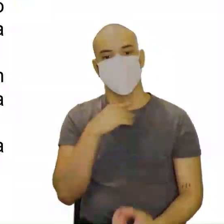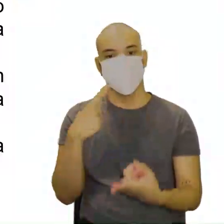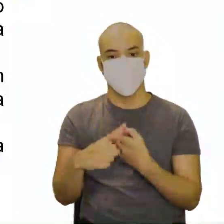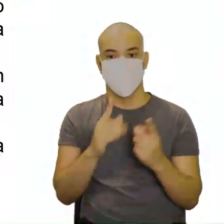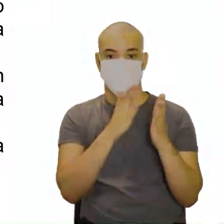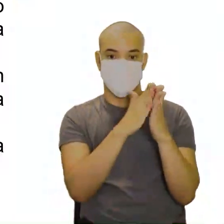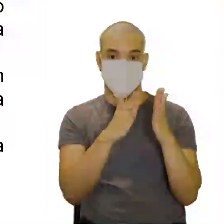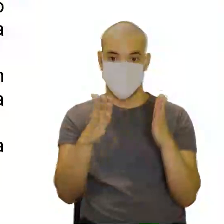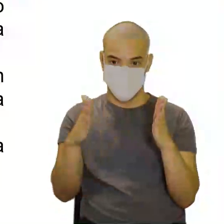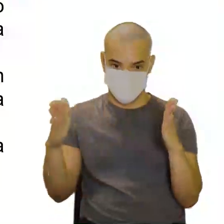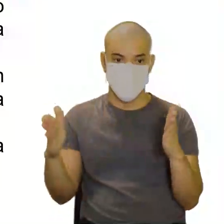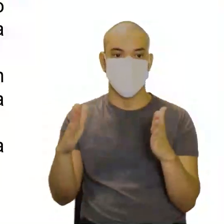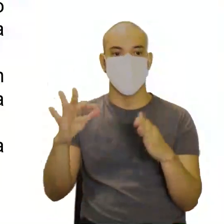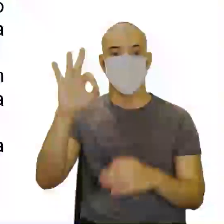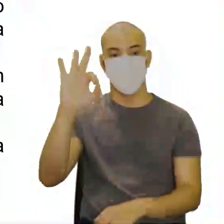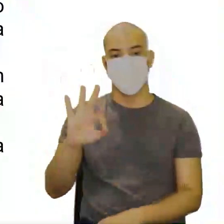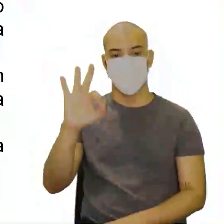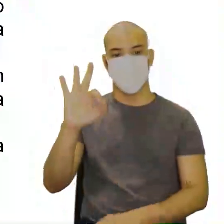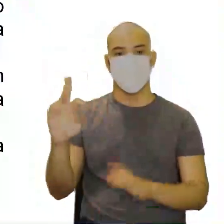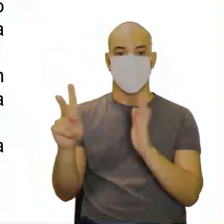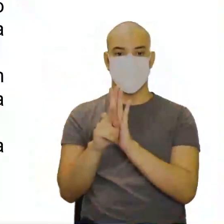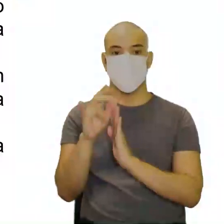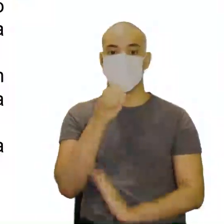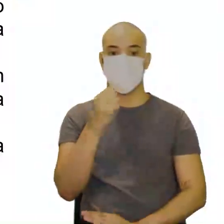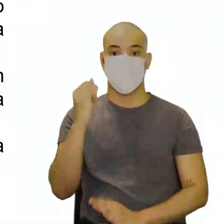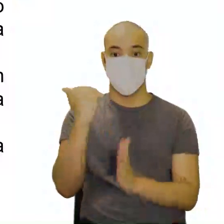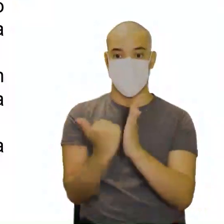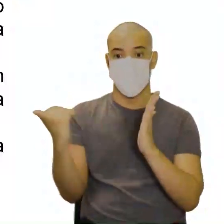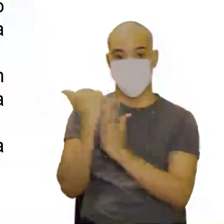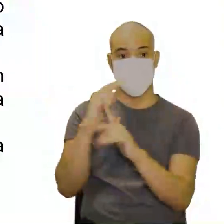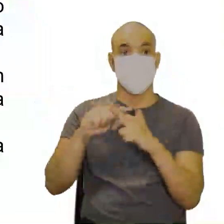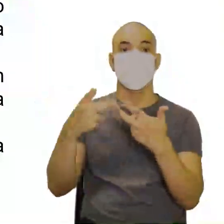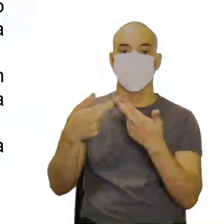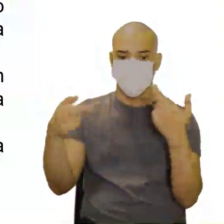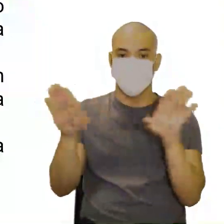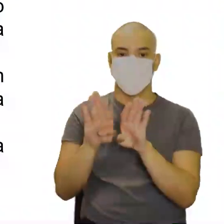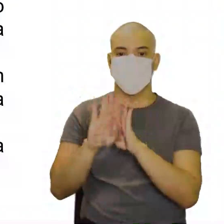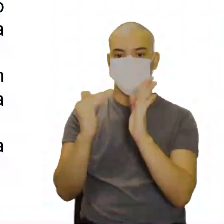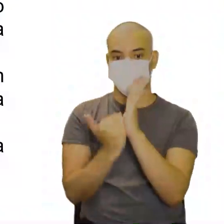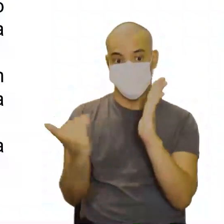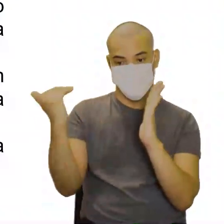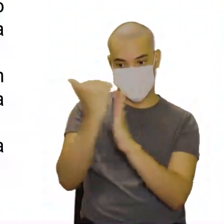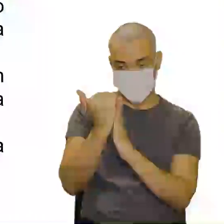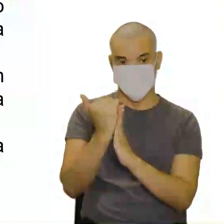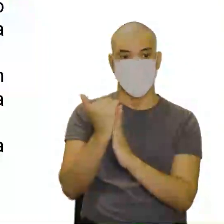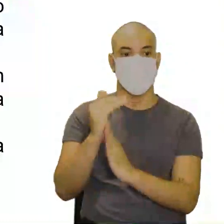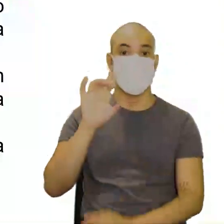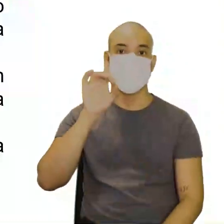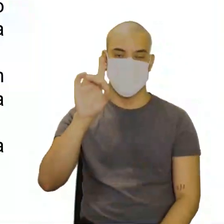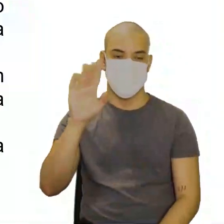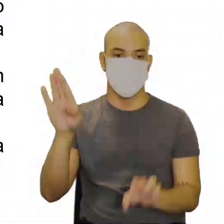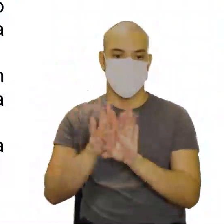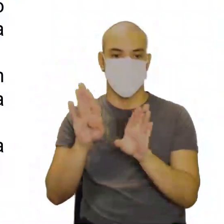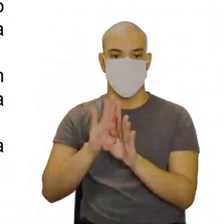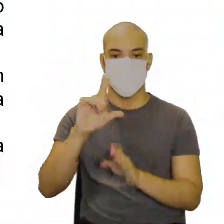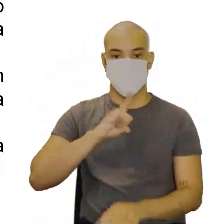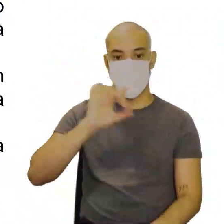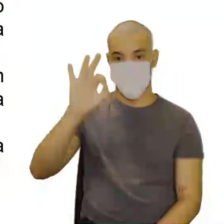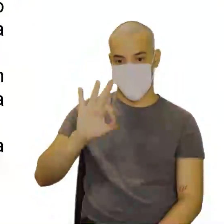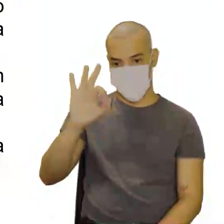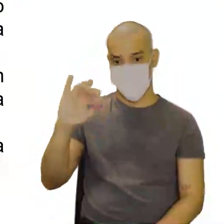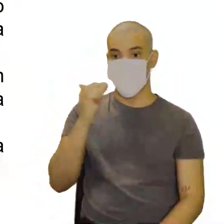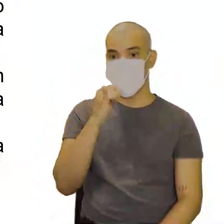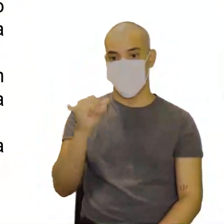série o potencial elétrico no circuito aumenta, mas a resistência também aumenta. Na letra D, além dos potenciais elétricos